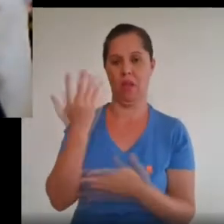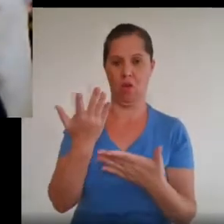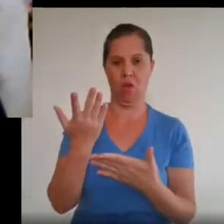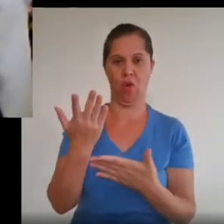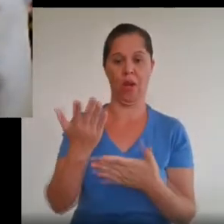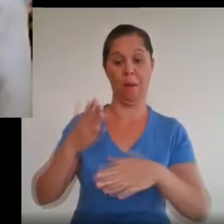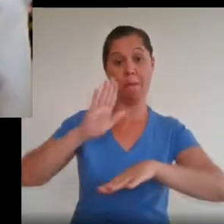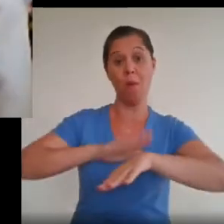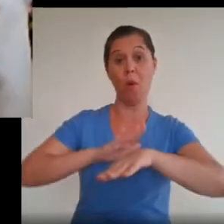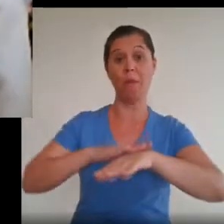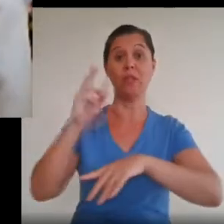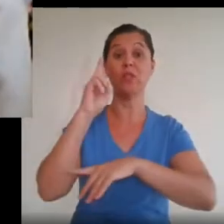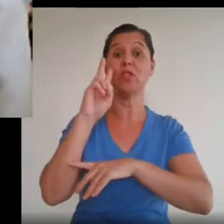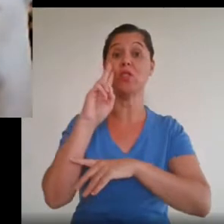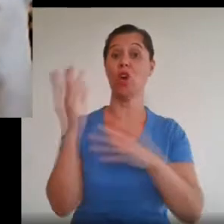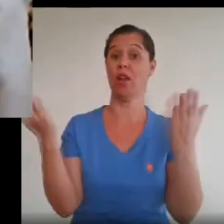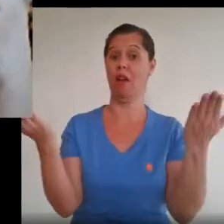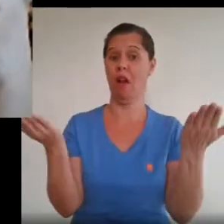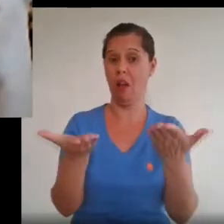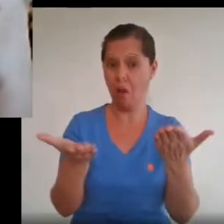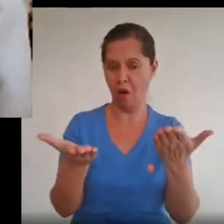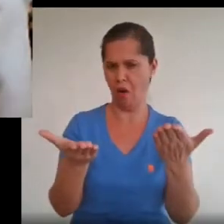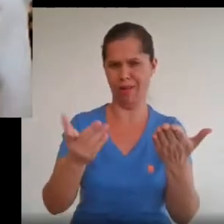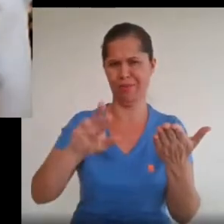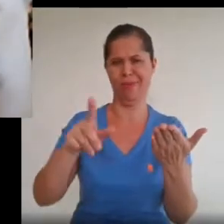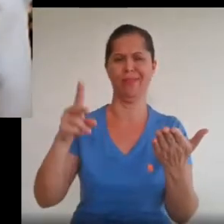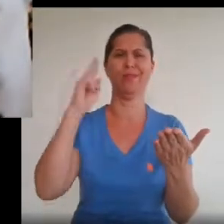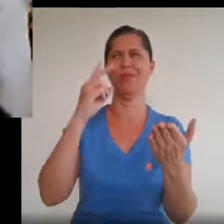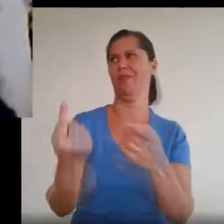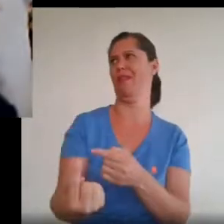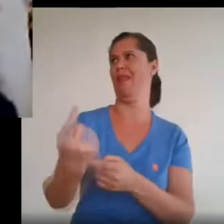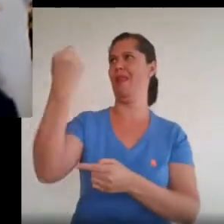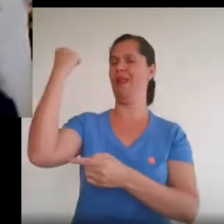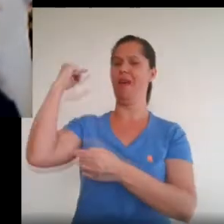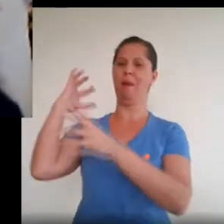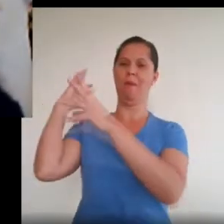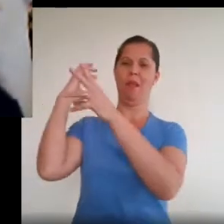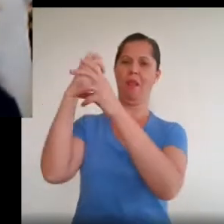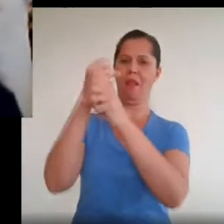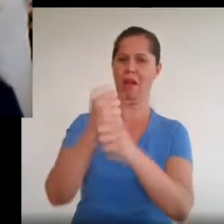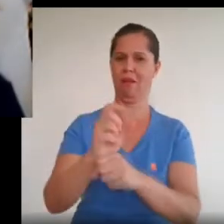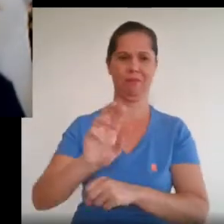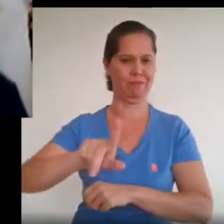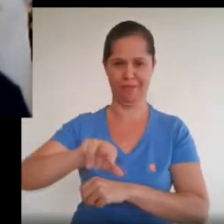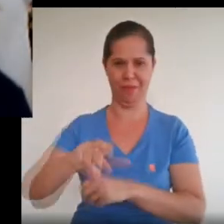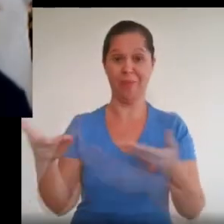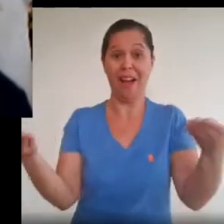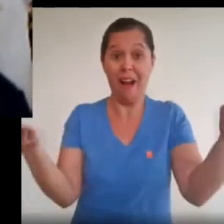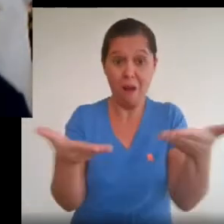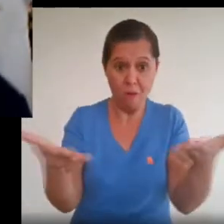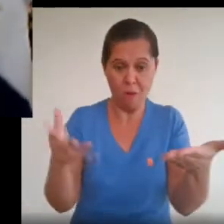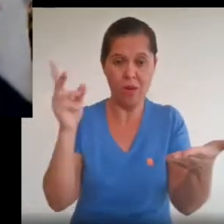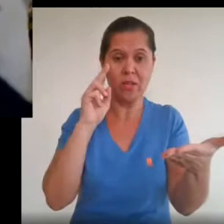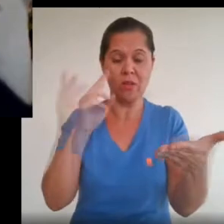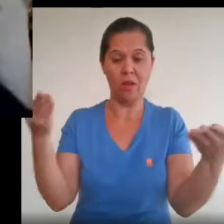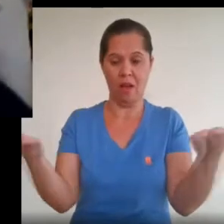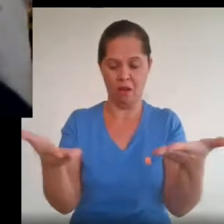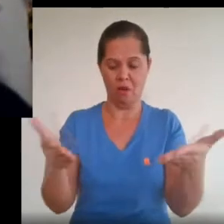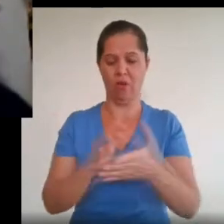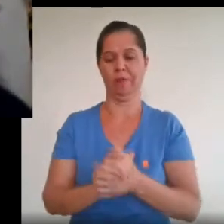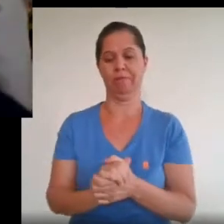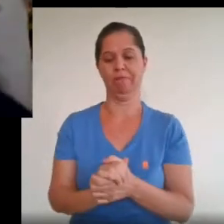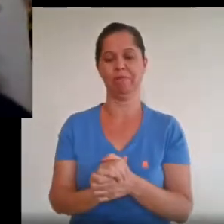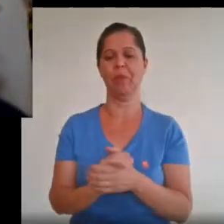momento histórico, a gente pensa o momento histórico de trás para frente, né? Pensar o momento histórico agora. E uma fala